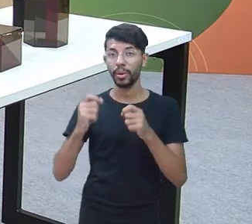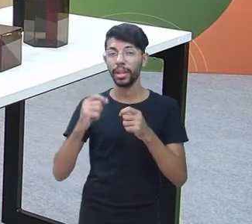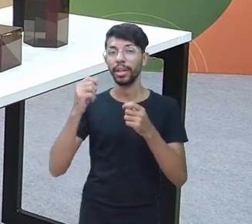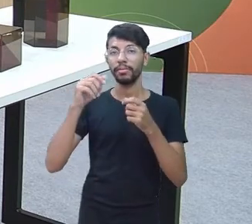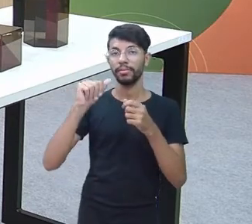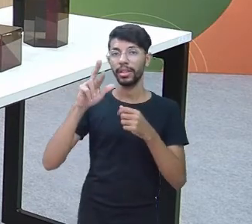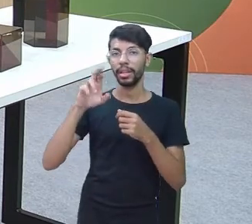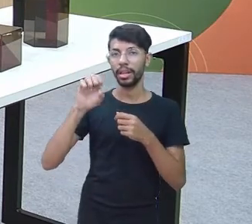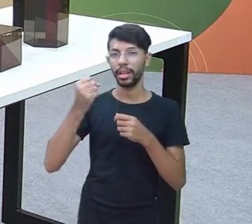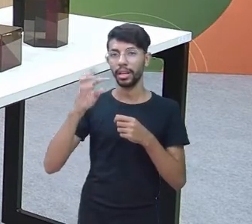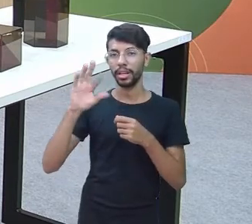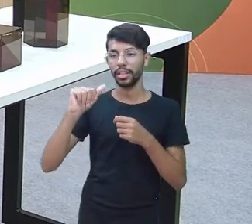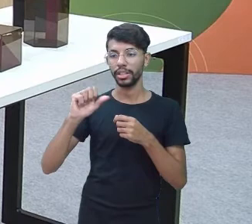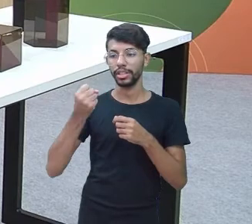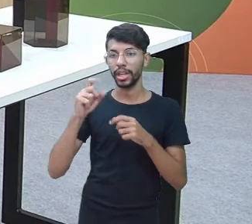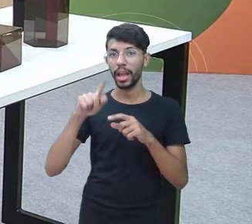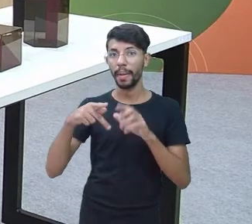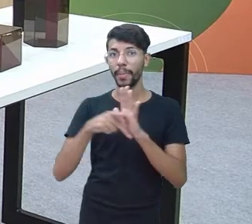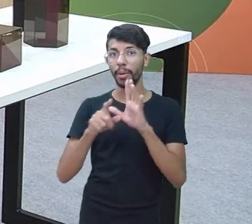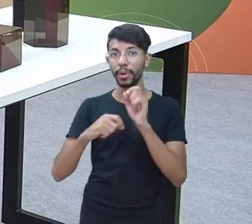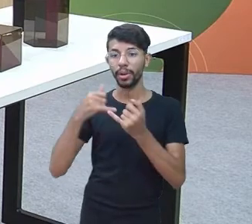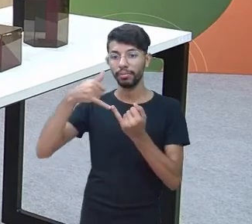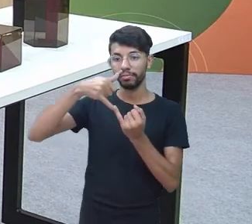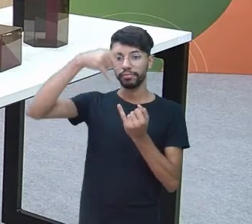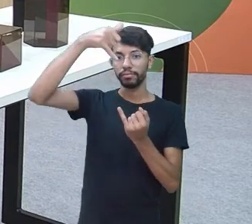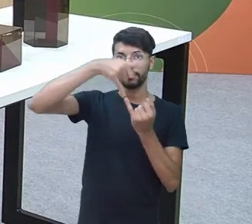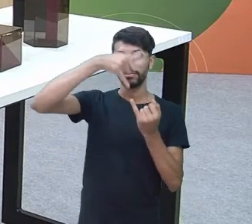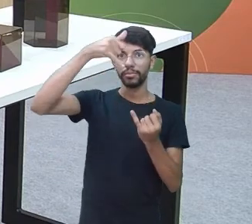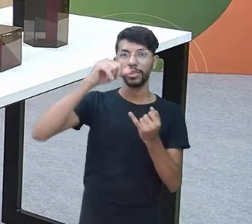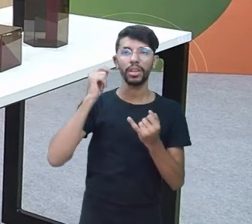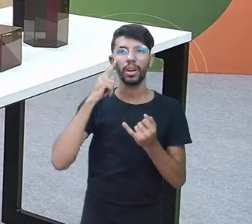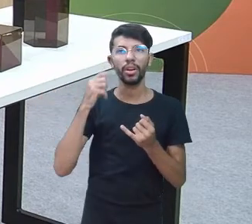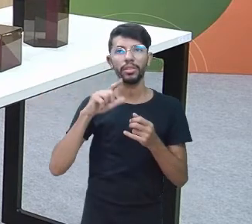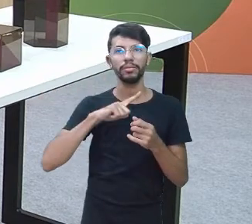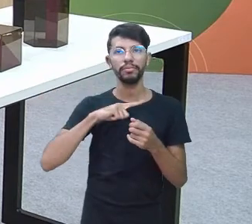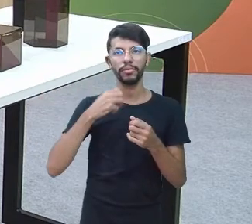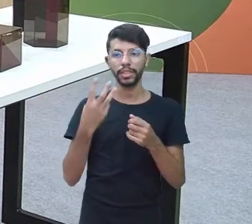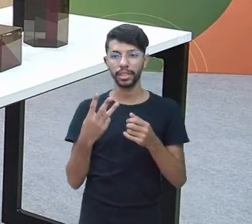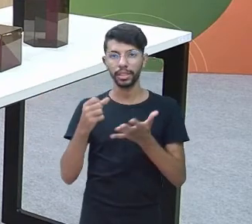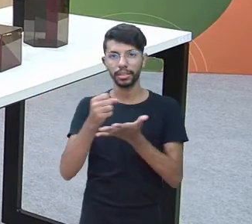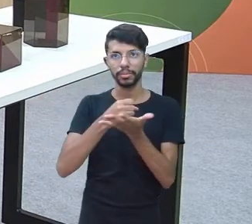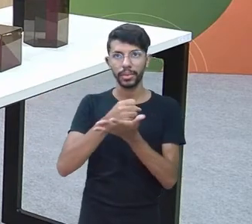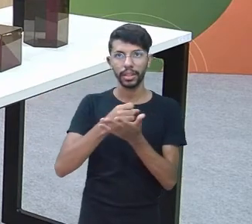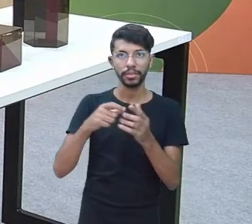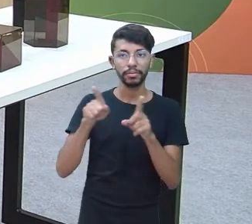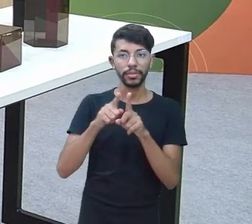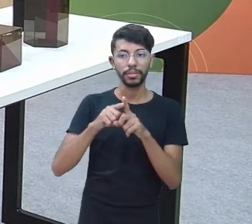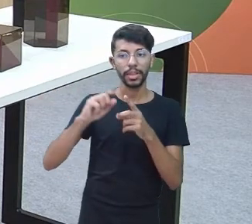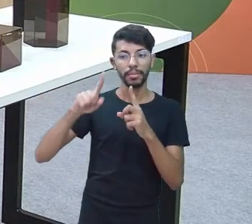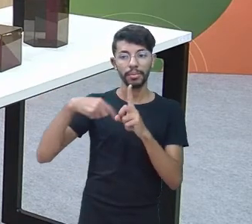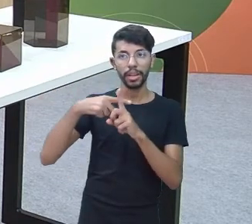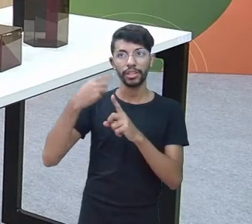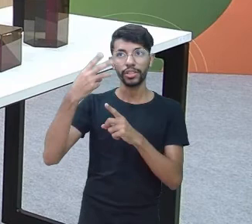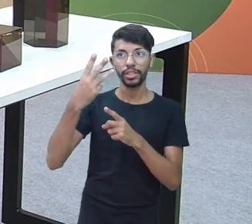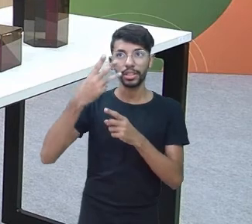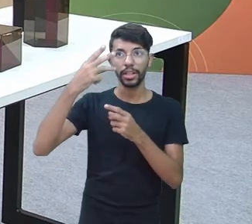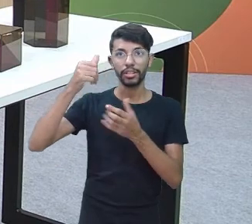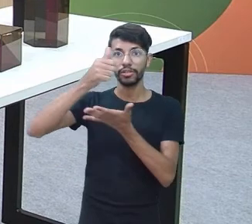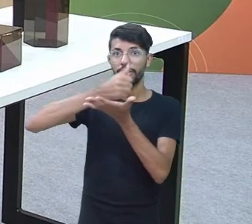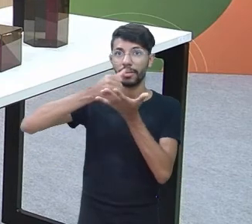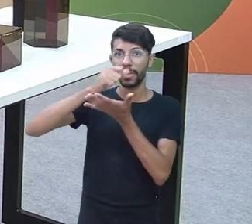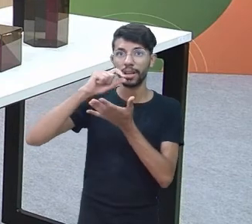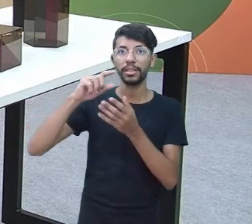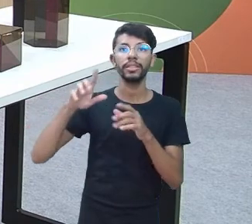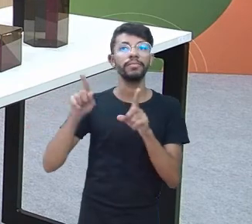né? Então, quantas linhas a gente tem? A gente tem 3 linhas na base, 3 linhas na outra base, então são